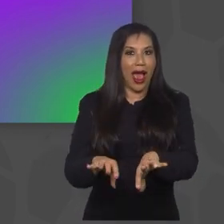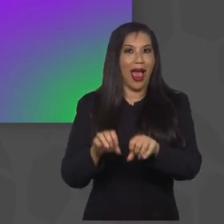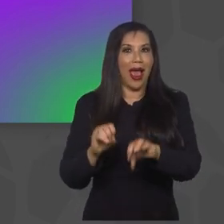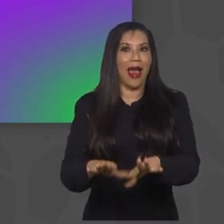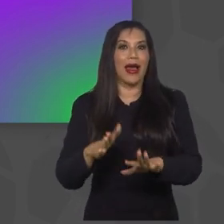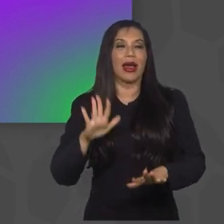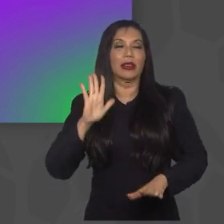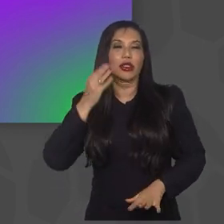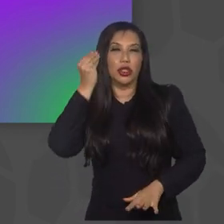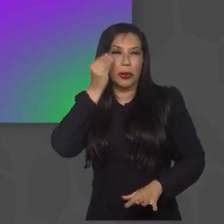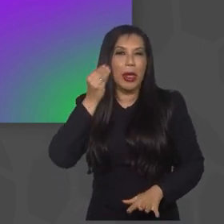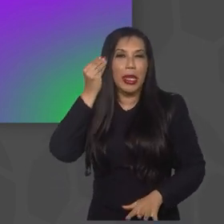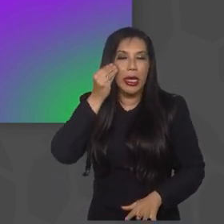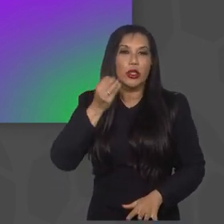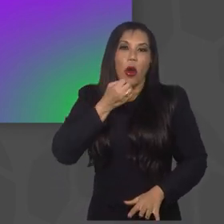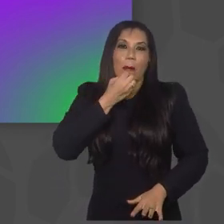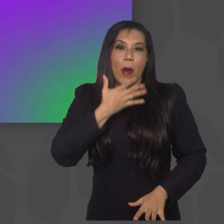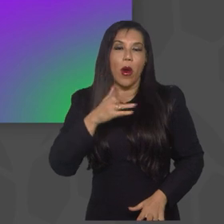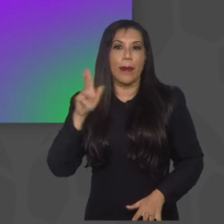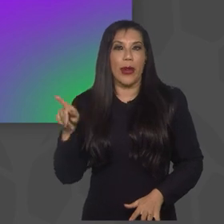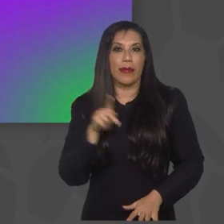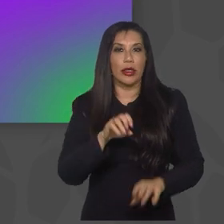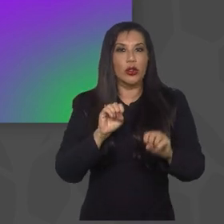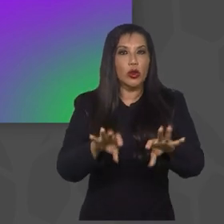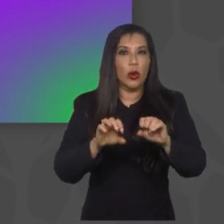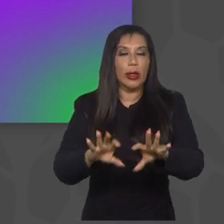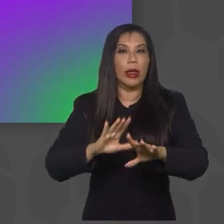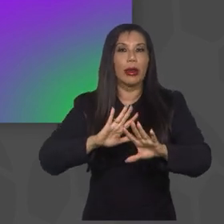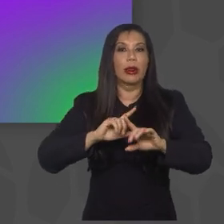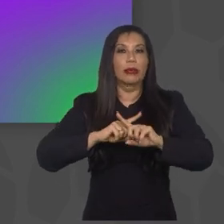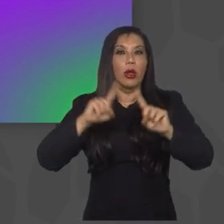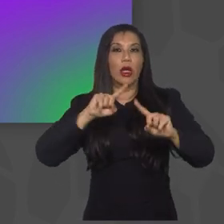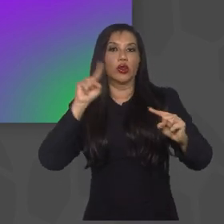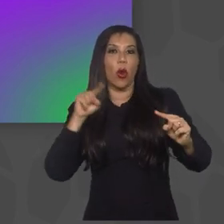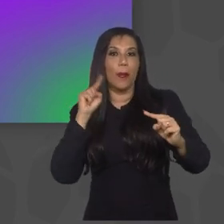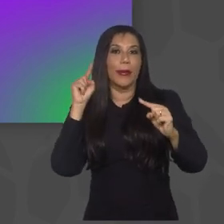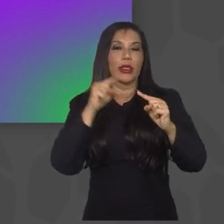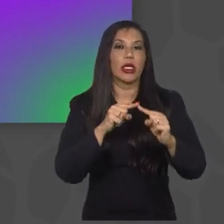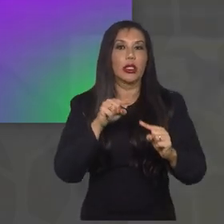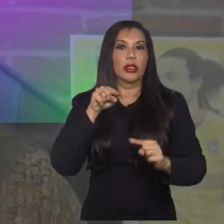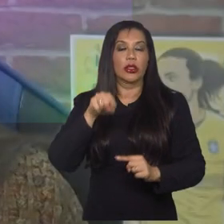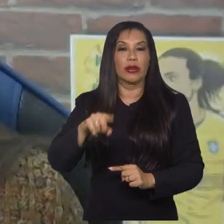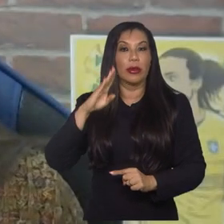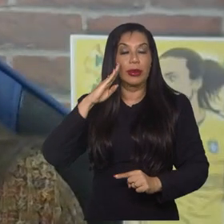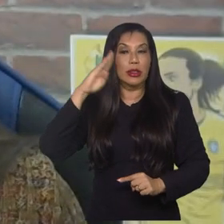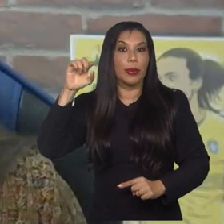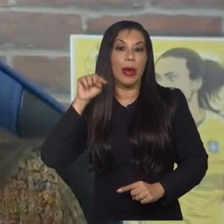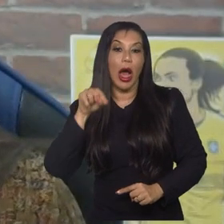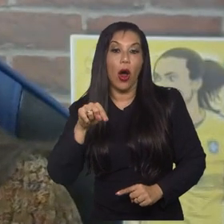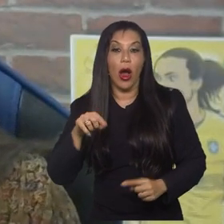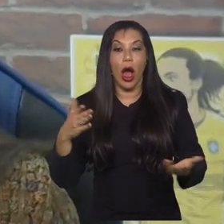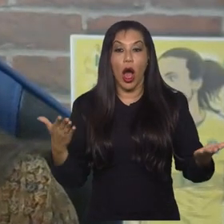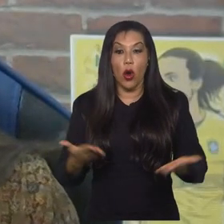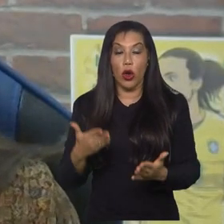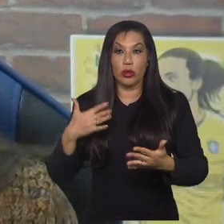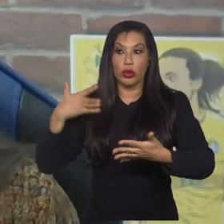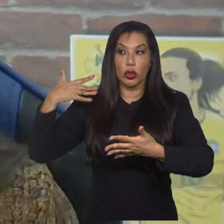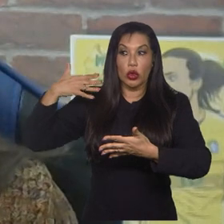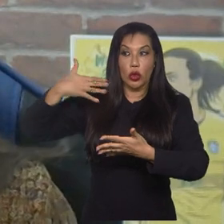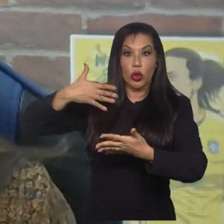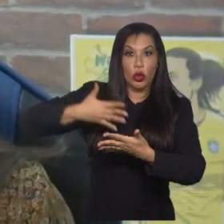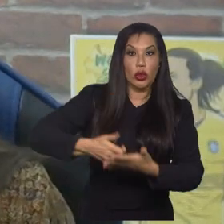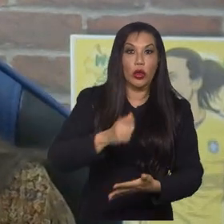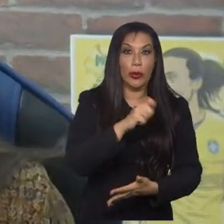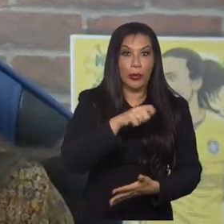ela é muito experiente, muito boa treinadora. E o grande objetivo da Riis, vamos dizer assim, nesses últimos meses,